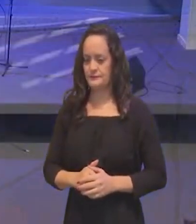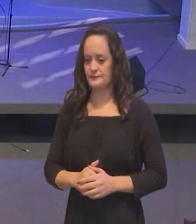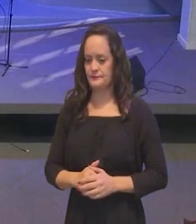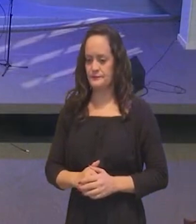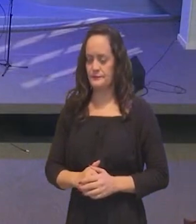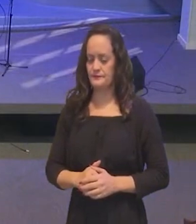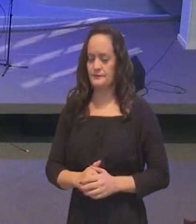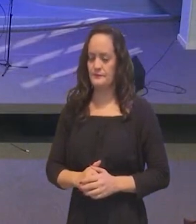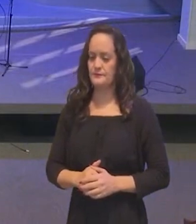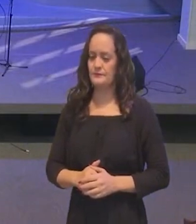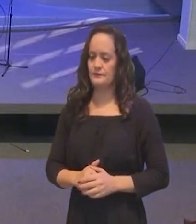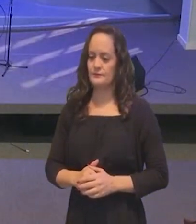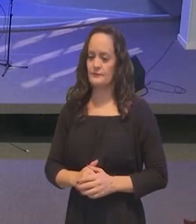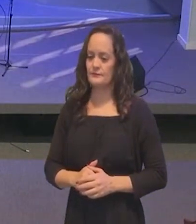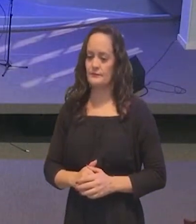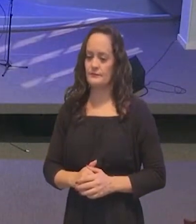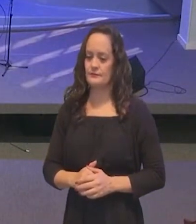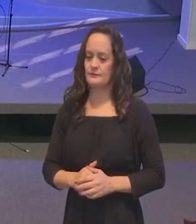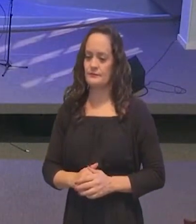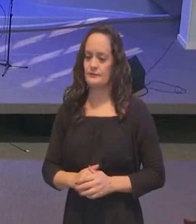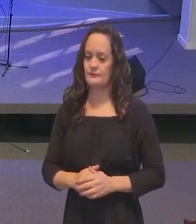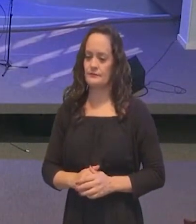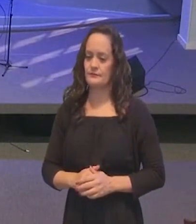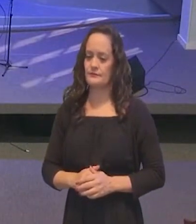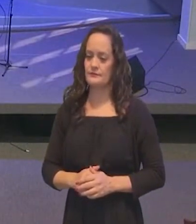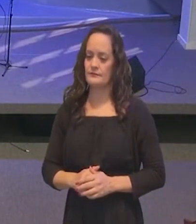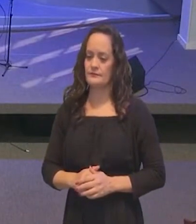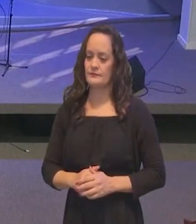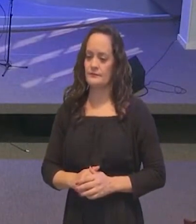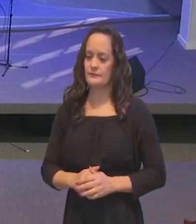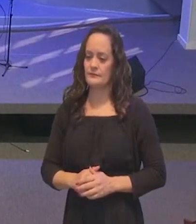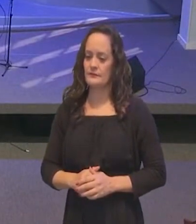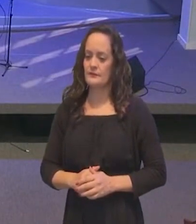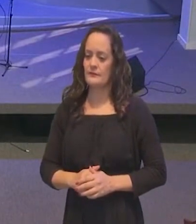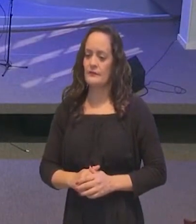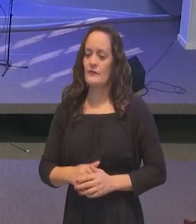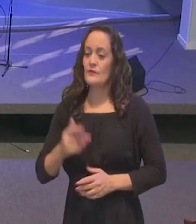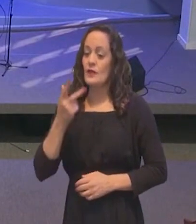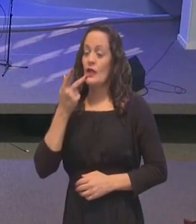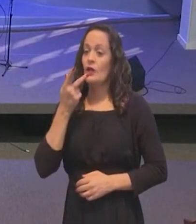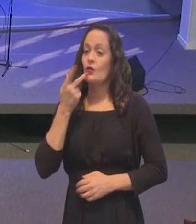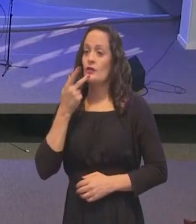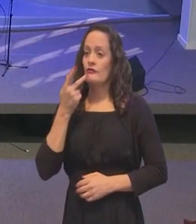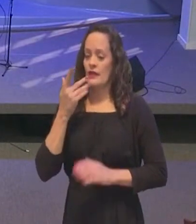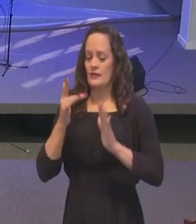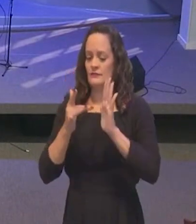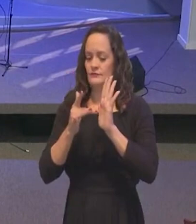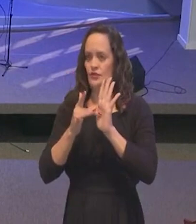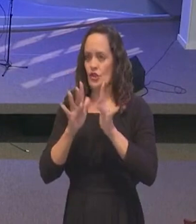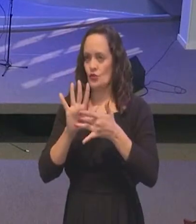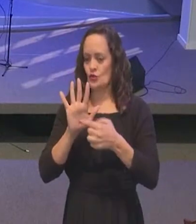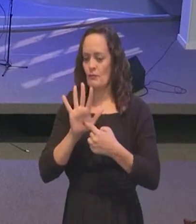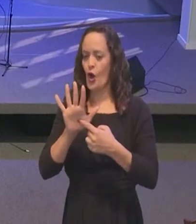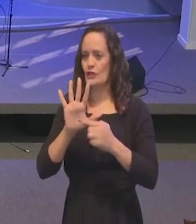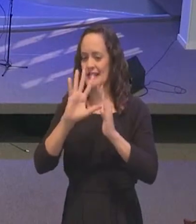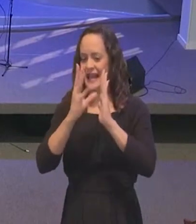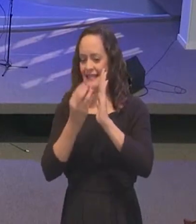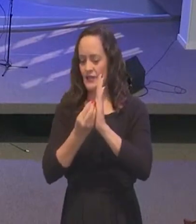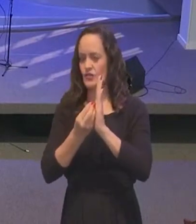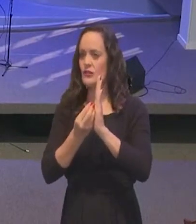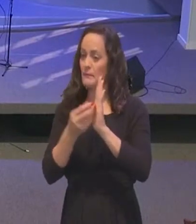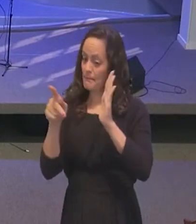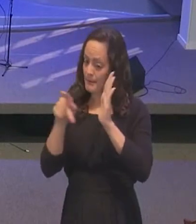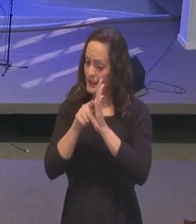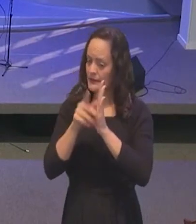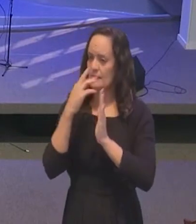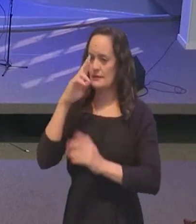Capítulo 16 de Mateus. Quando ele nos apresenta a minha igreja, a igreja pertence ao